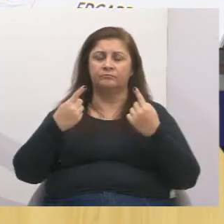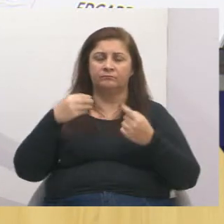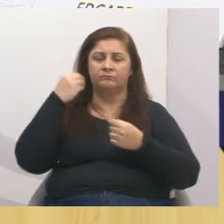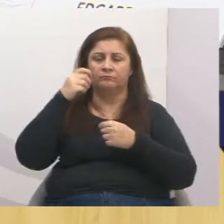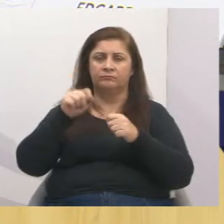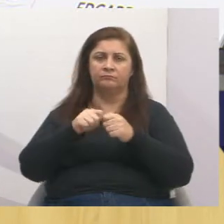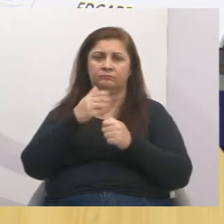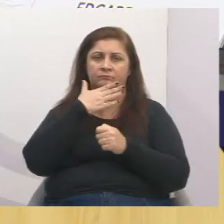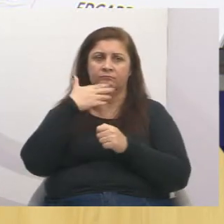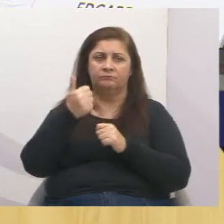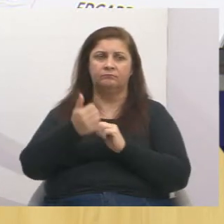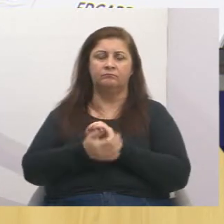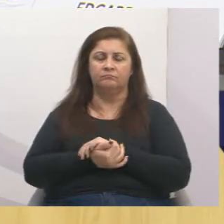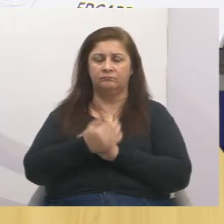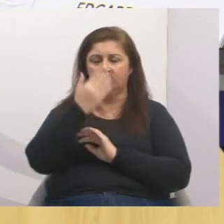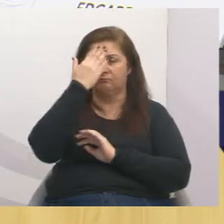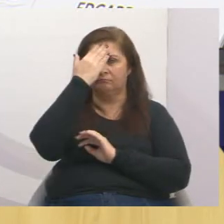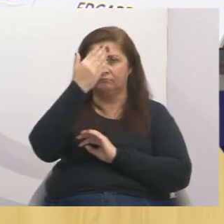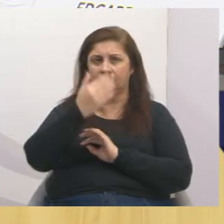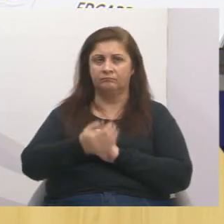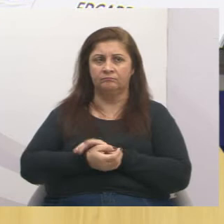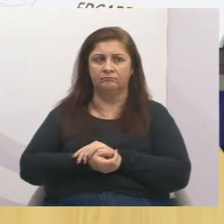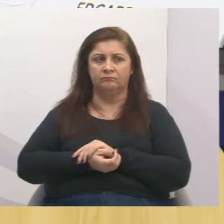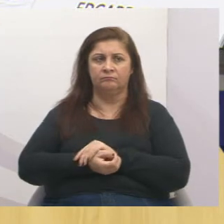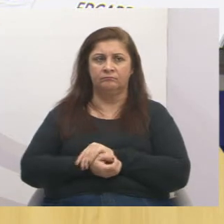melhor. Muito obrigado.